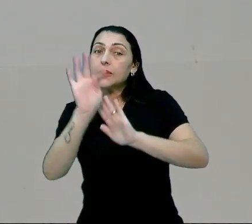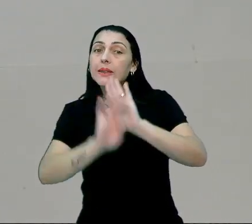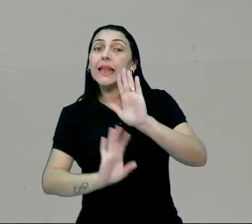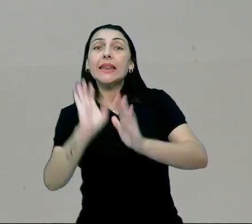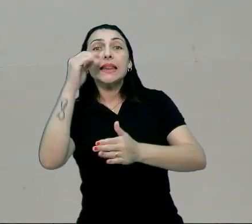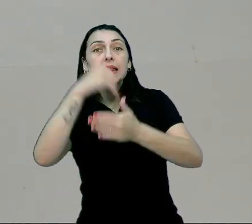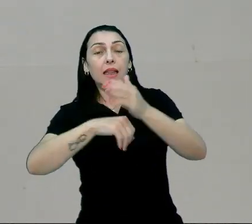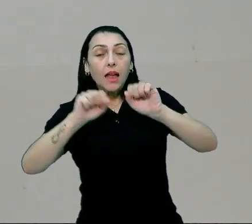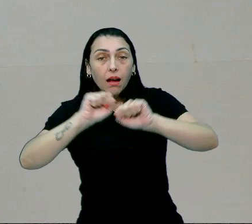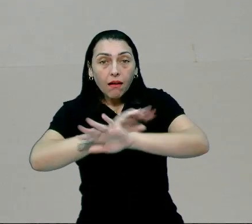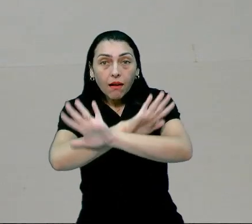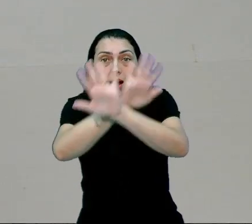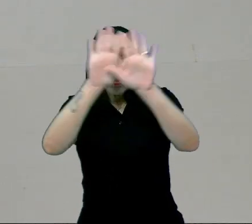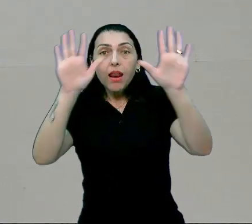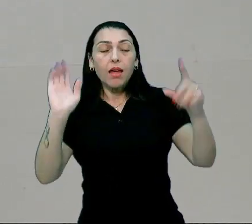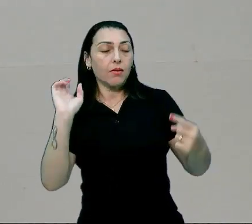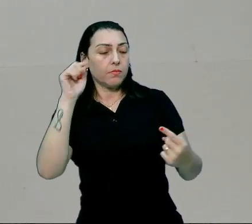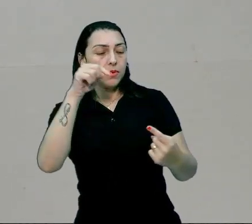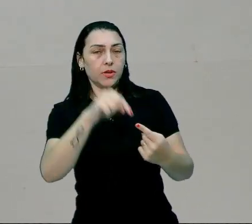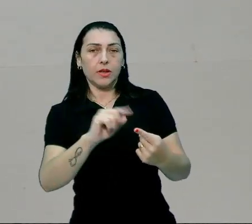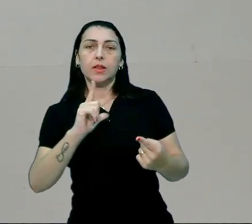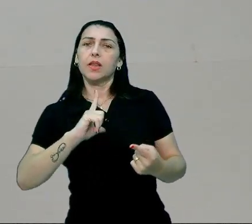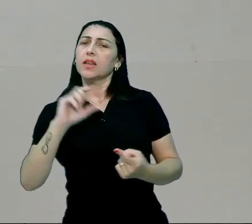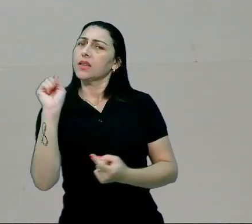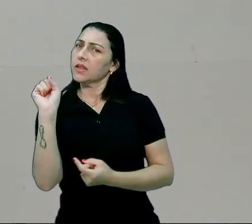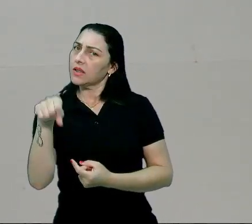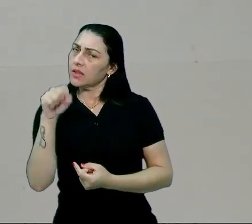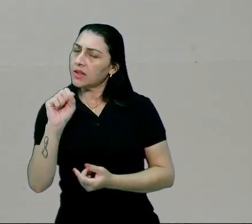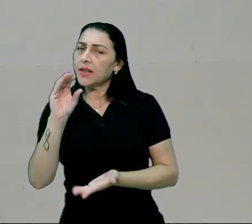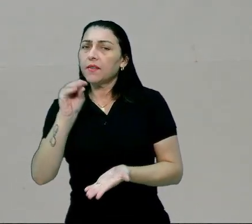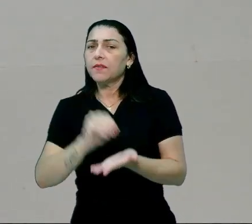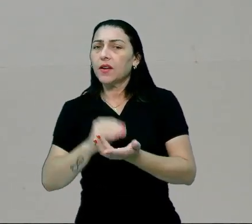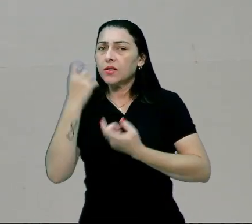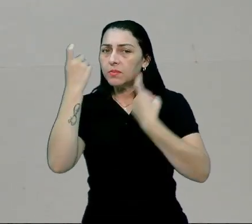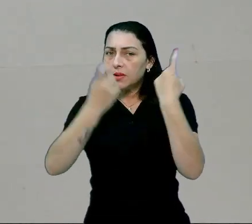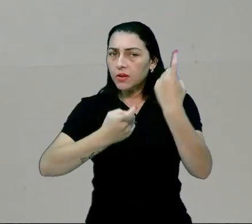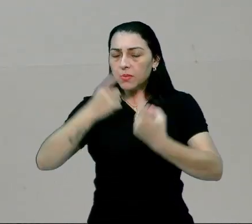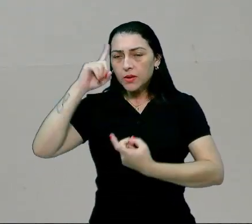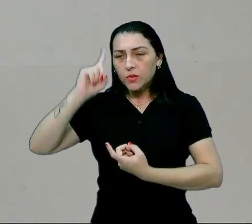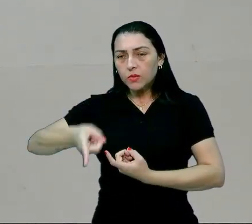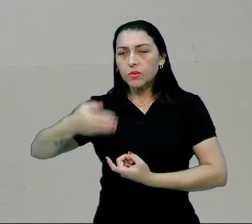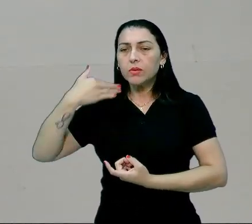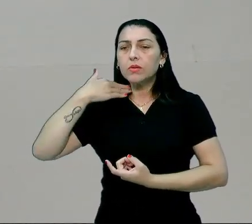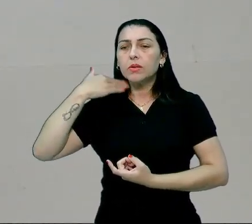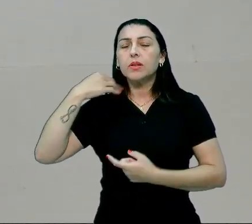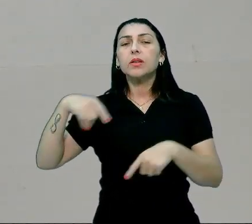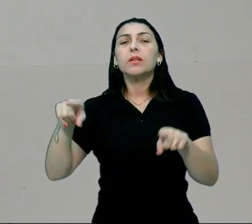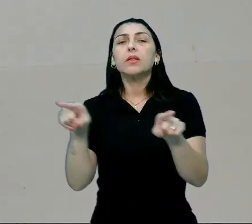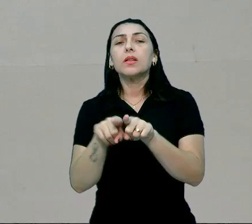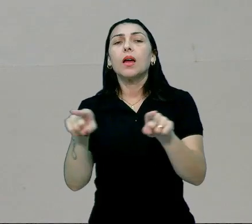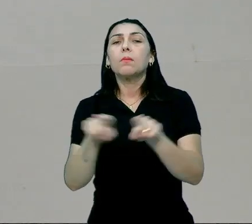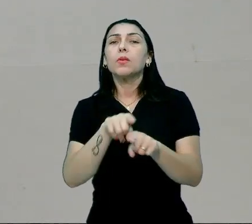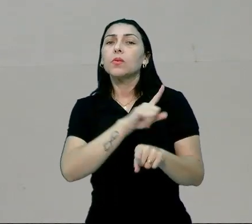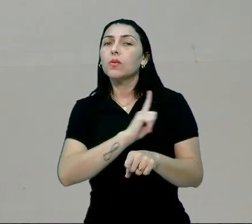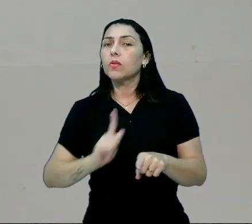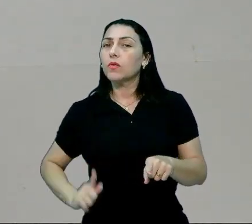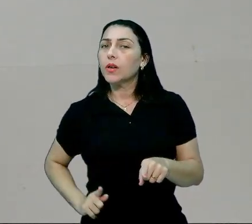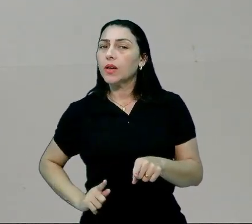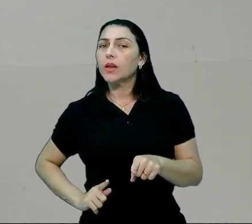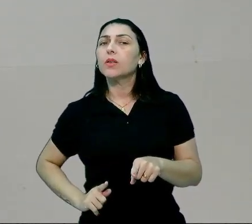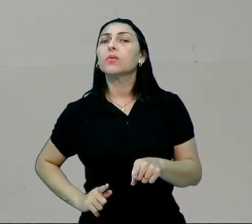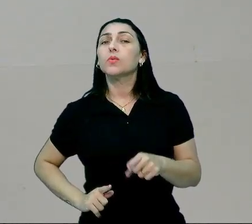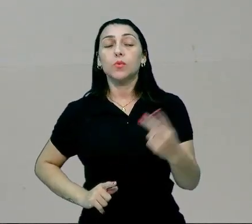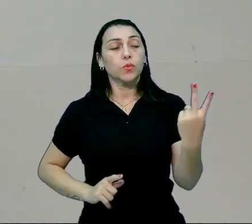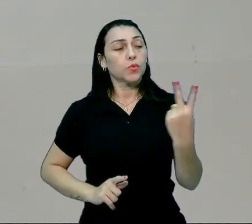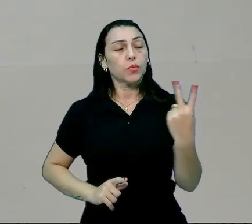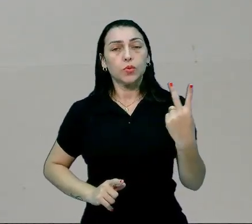lá de forma clara e objetiva. Tem sim a insensibilidade dos banqueiros e do governo, tanto dos